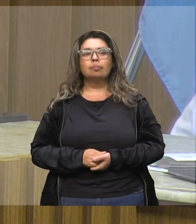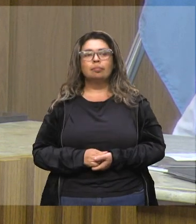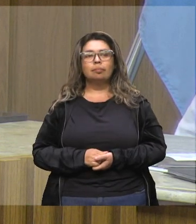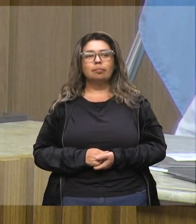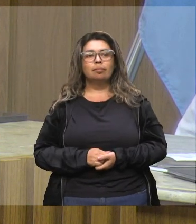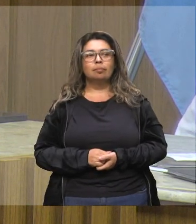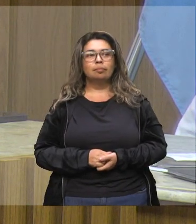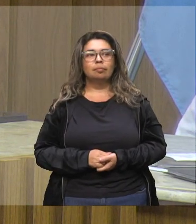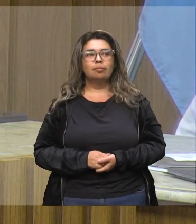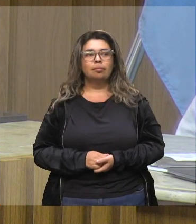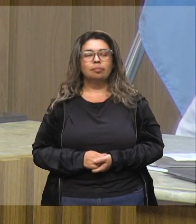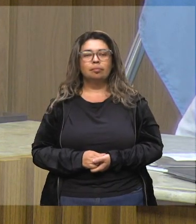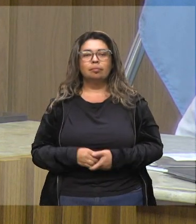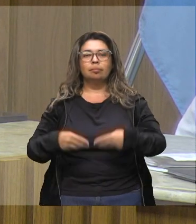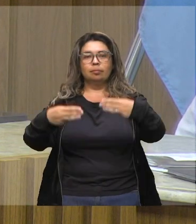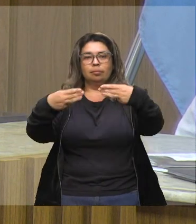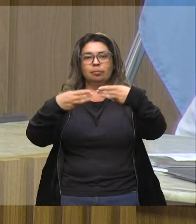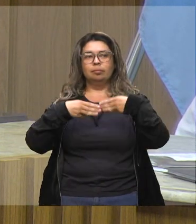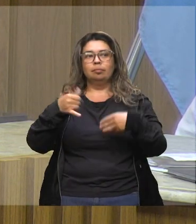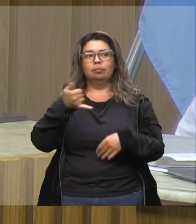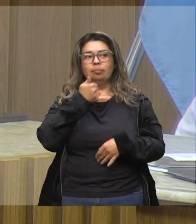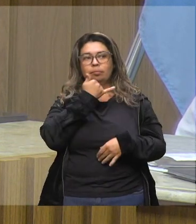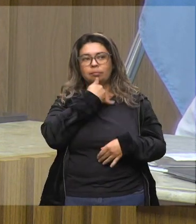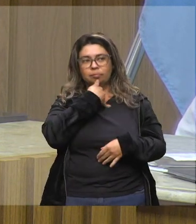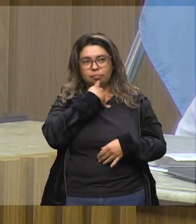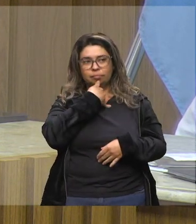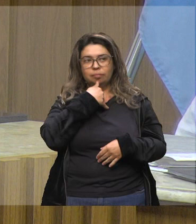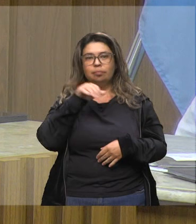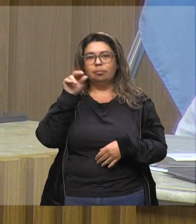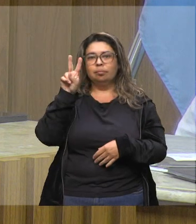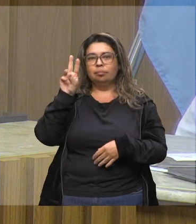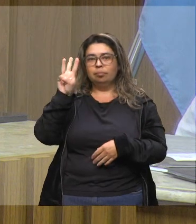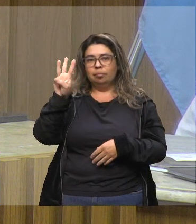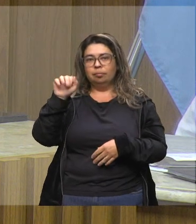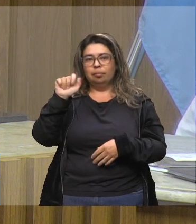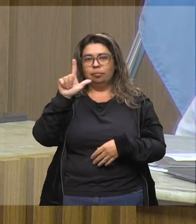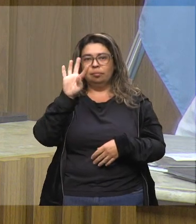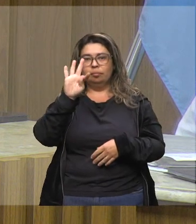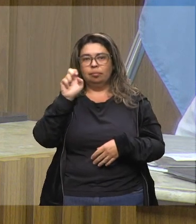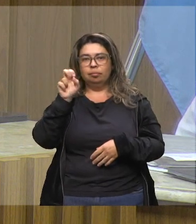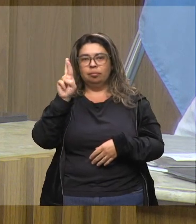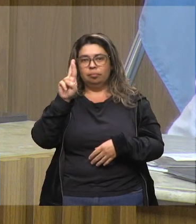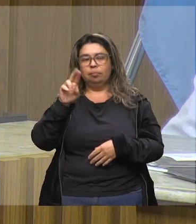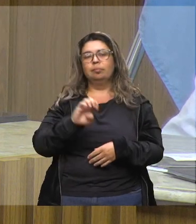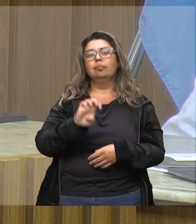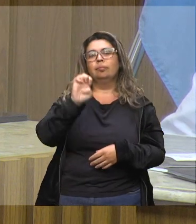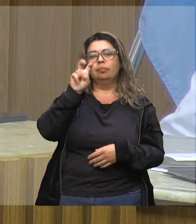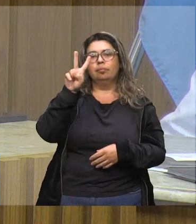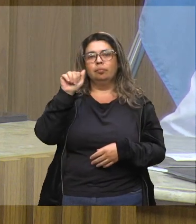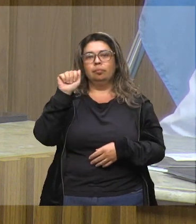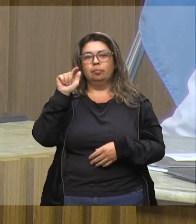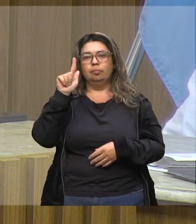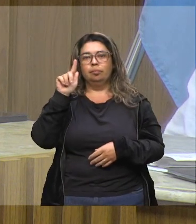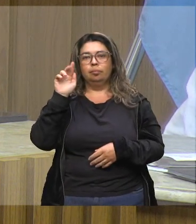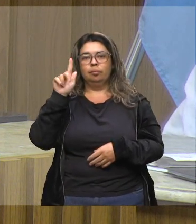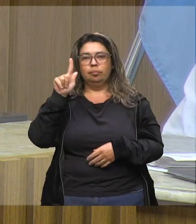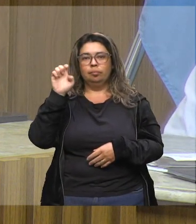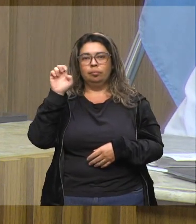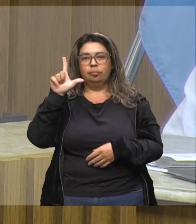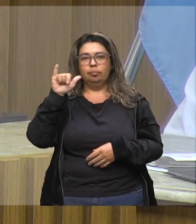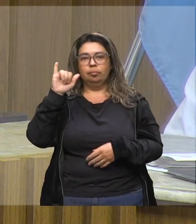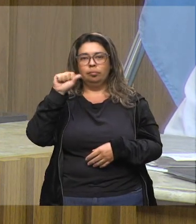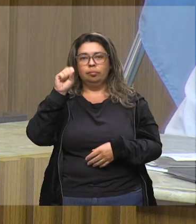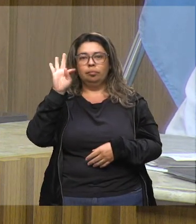mas deixa a minha moção de pesar aqui ao Walter Evangelista, a nossa colega, a nossa minha irmã,